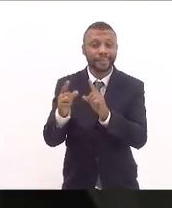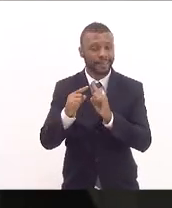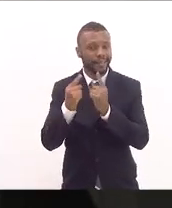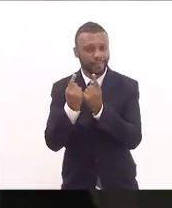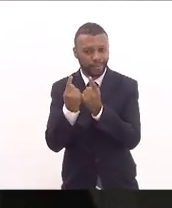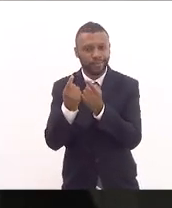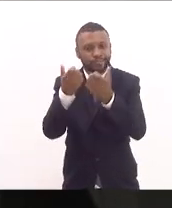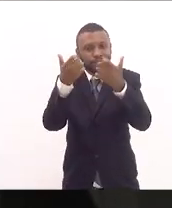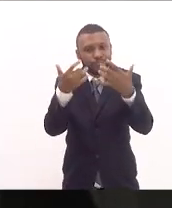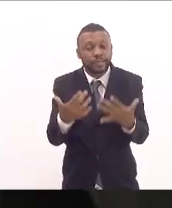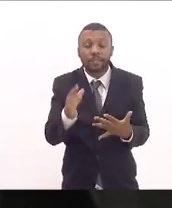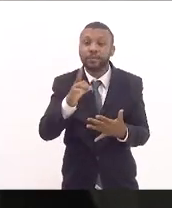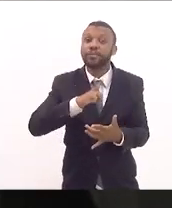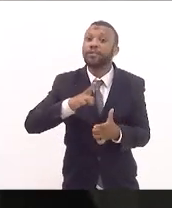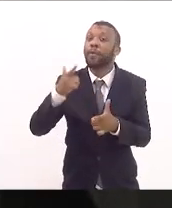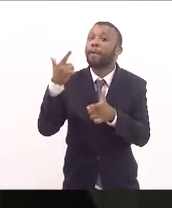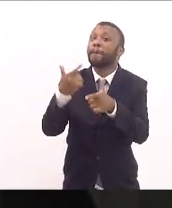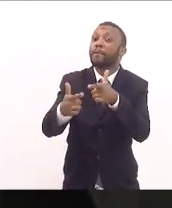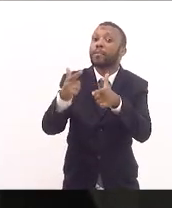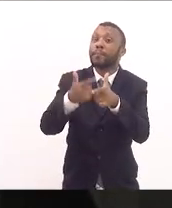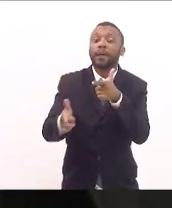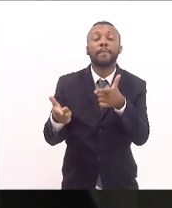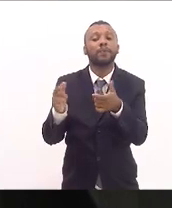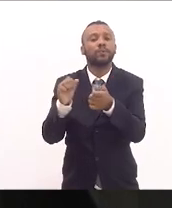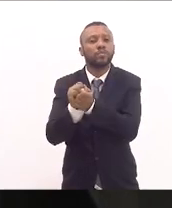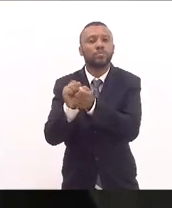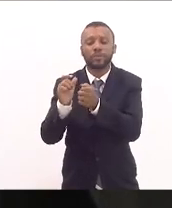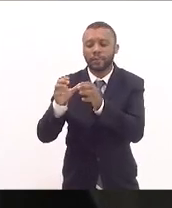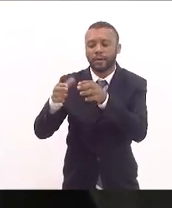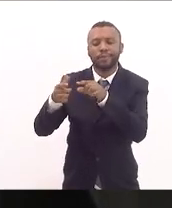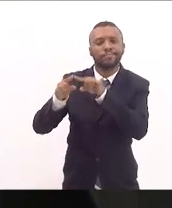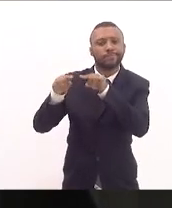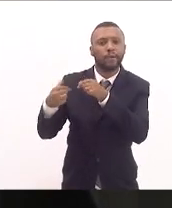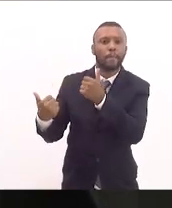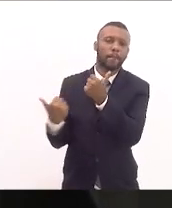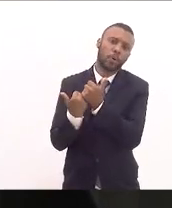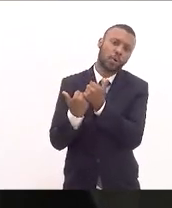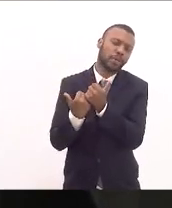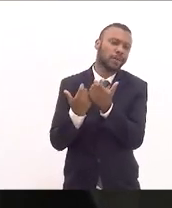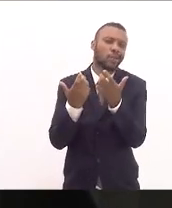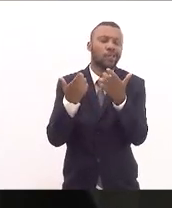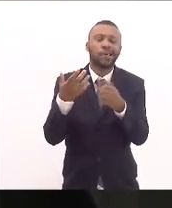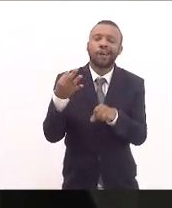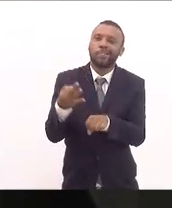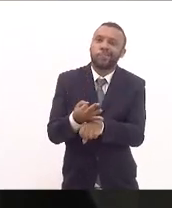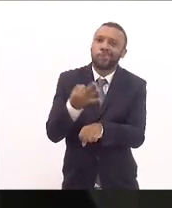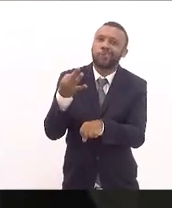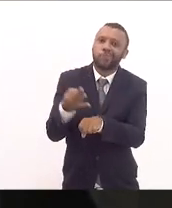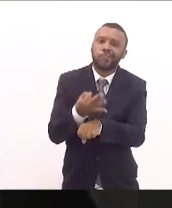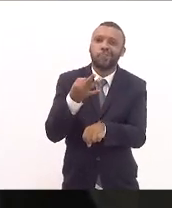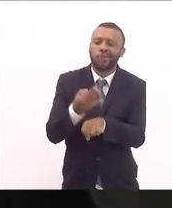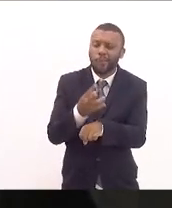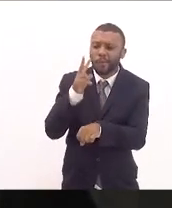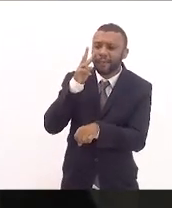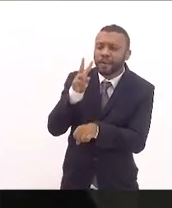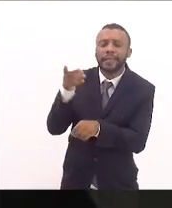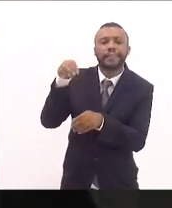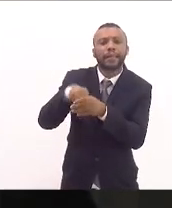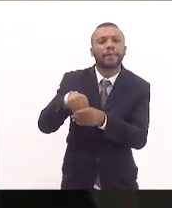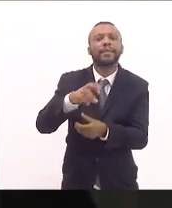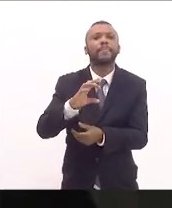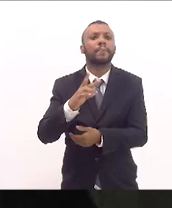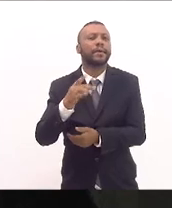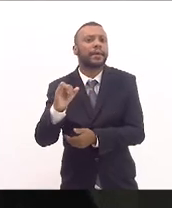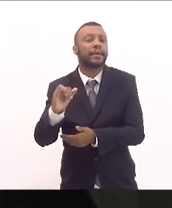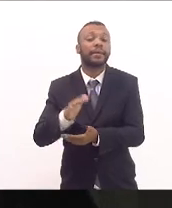dizendo que tive um problema com a minha assessoria o que já não queria mais já não aguentava mais viver em CPI é